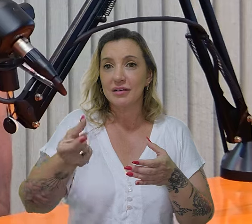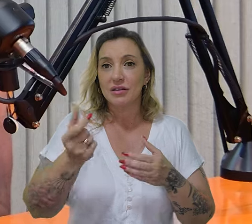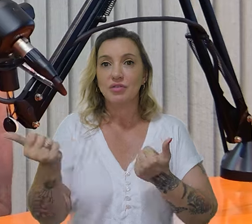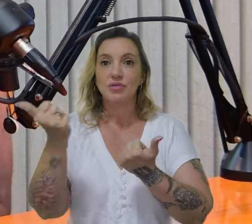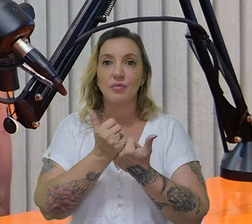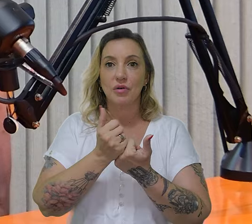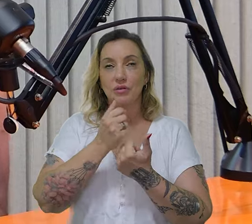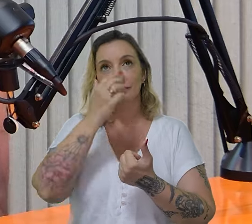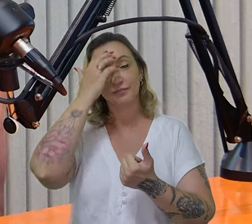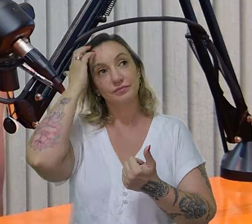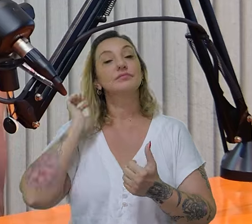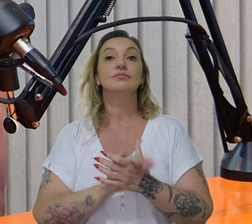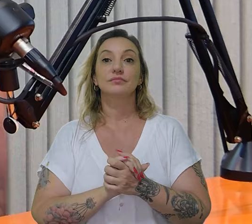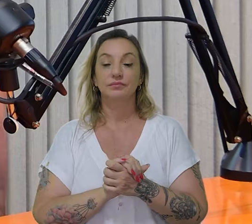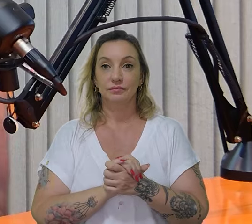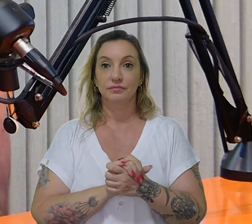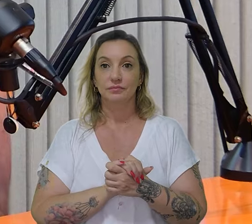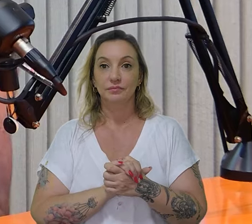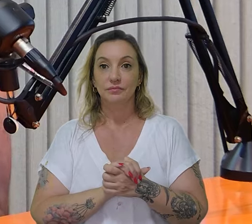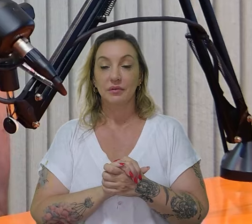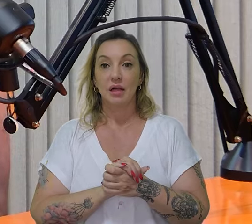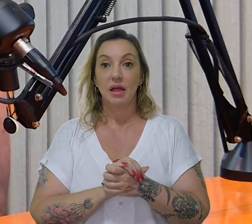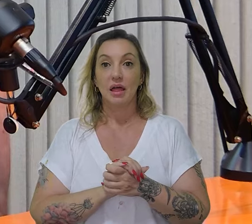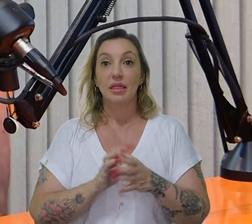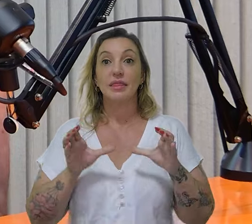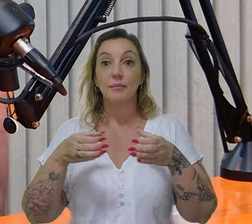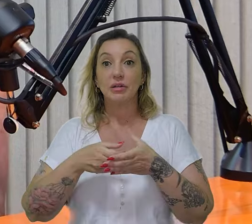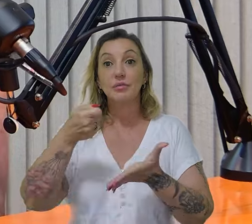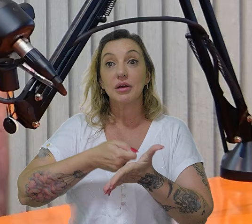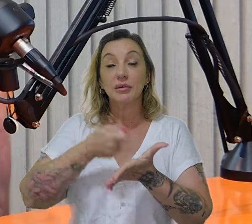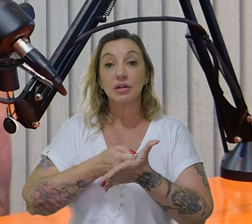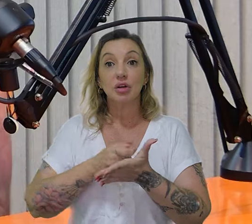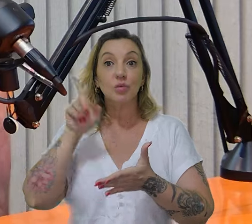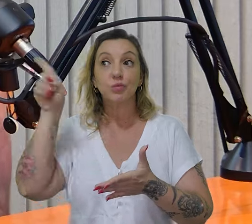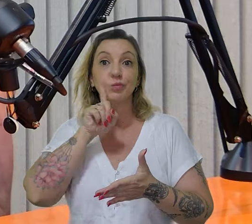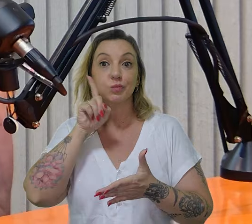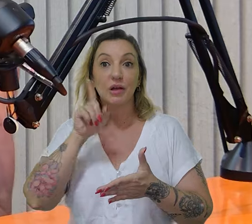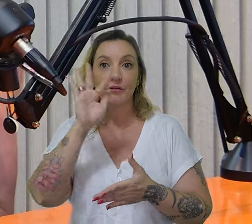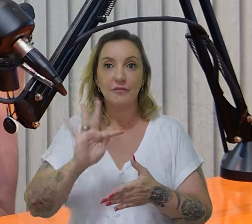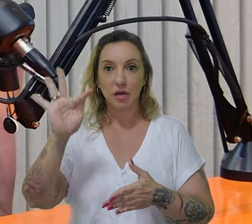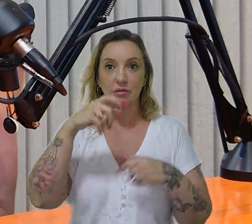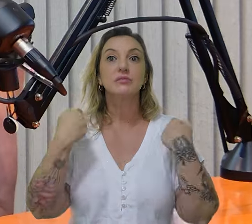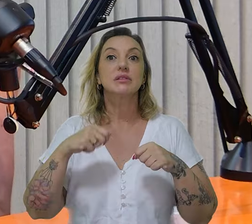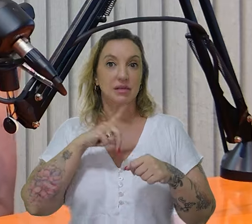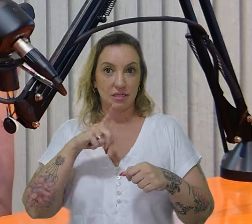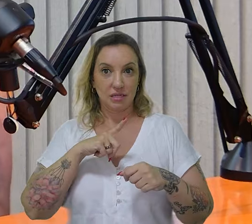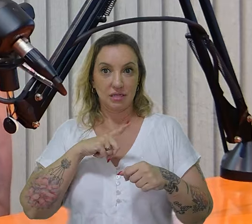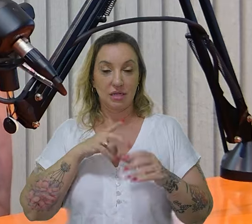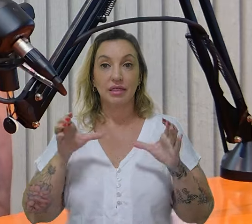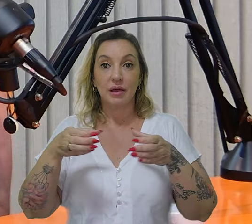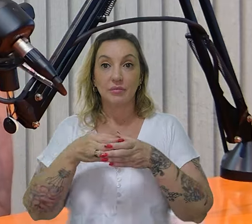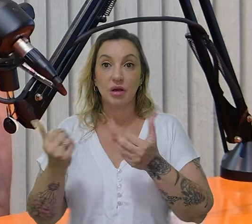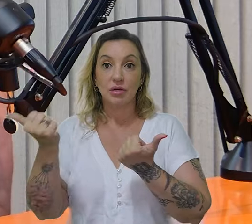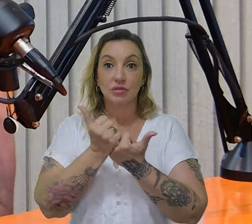por exemplo a gente tem o career development que é um departamento obrigatório nos Estados Unidos as faculdades precisam ter um departamento que